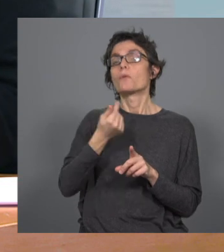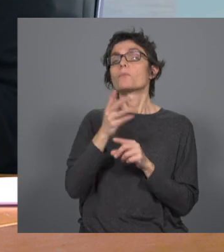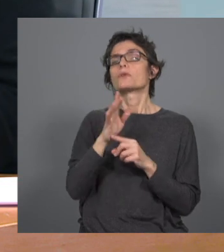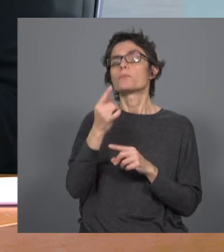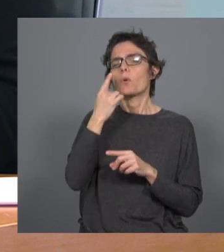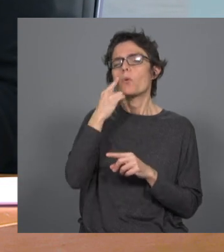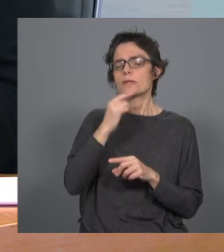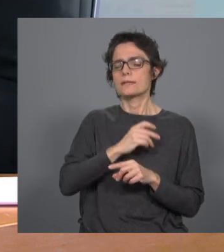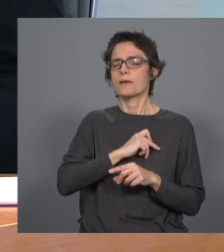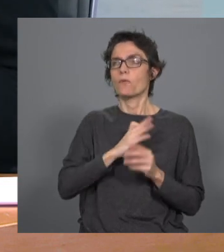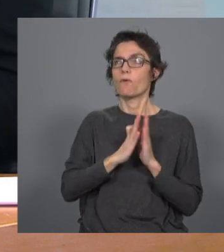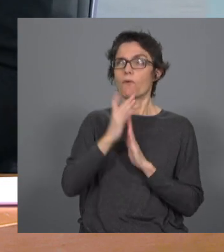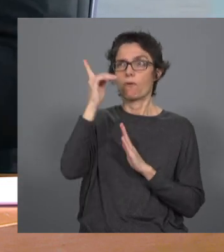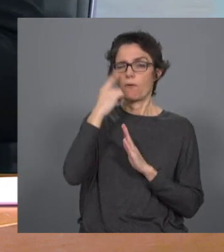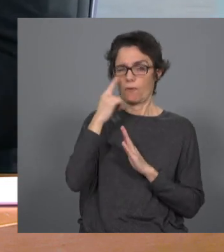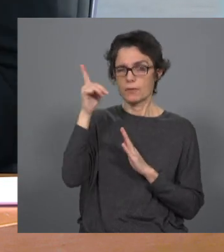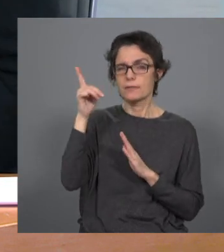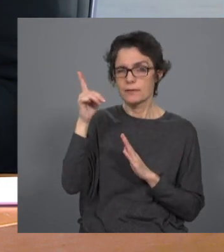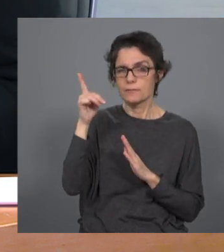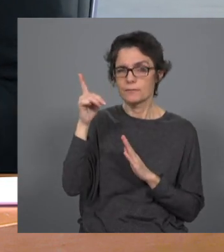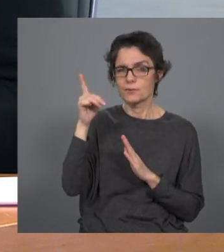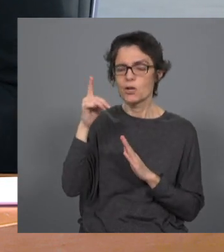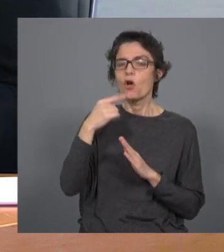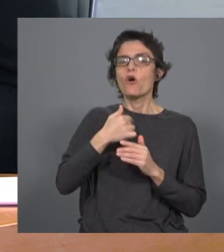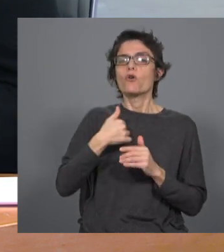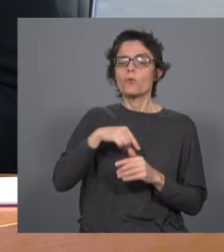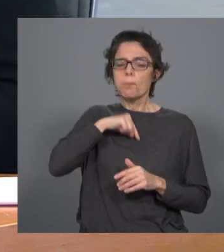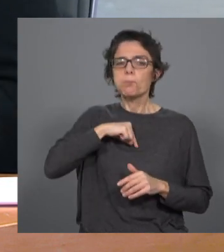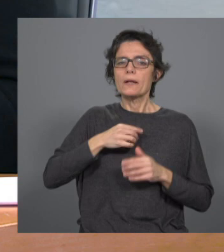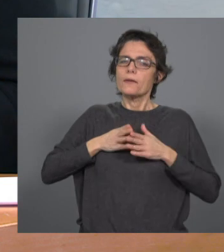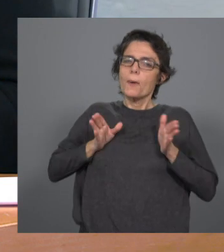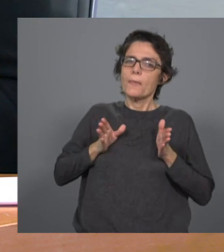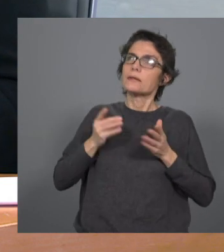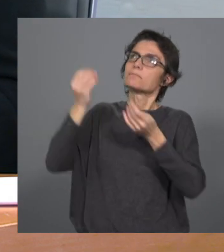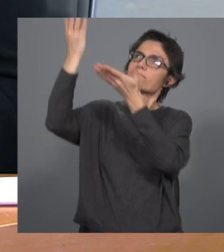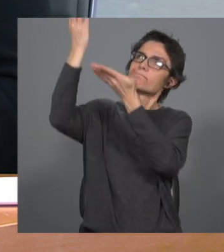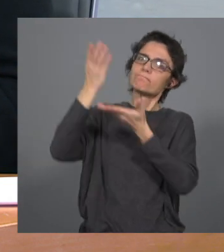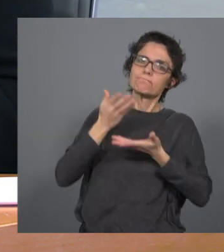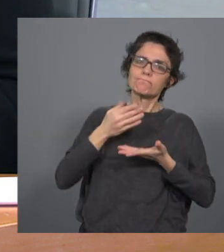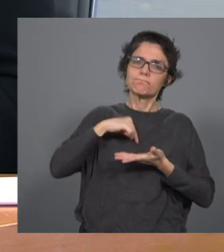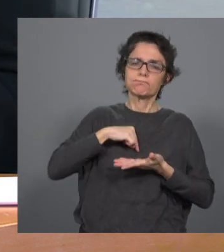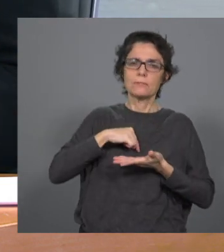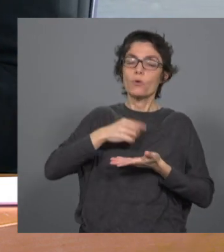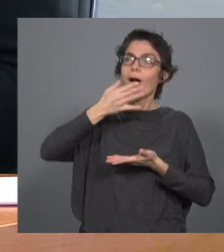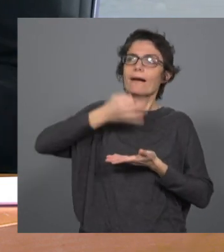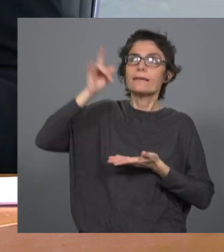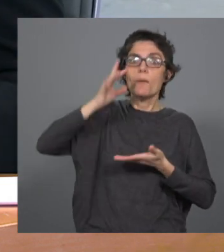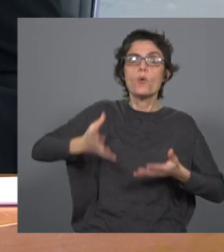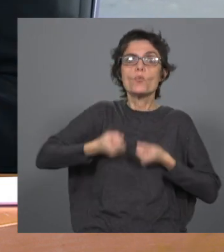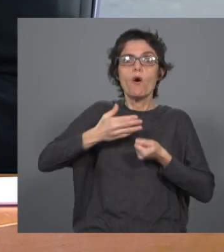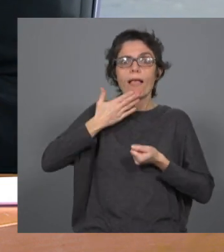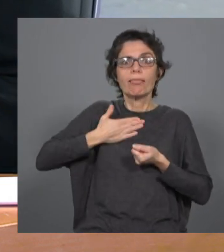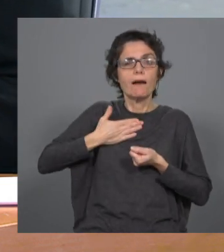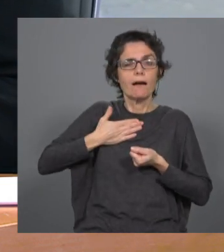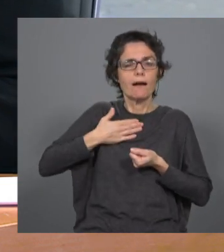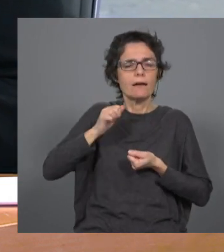abeirar-nos do Senhor e realmente acolher e acreditar profundamente que Ele nos salva, ou vamos como quem